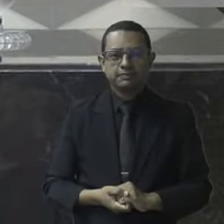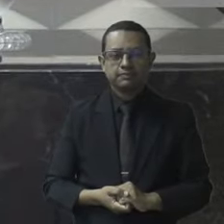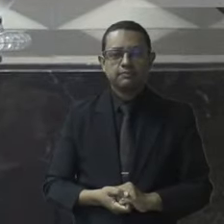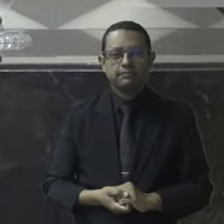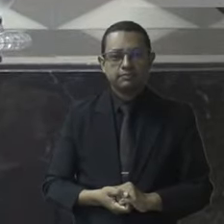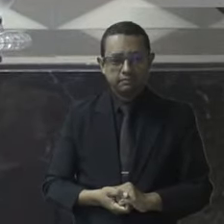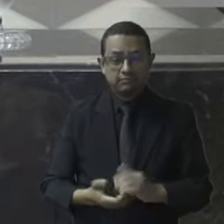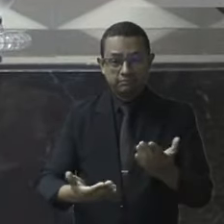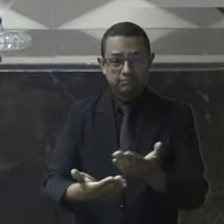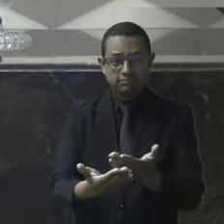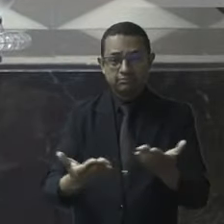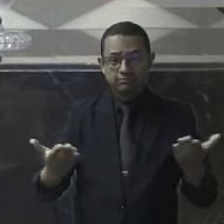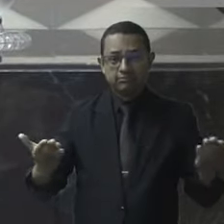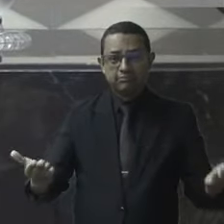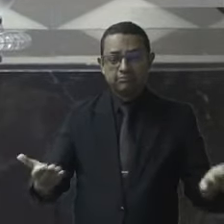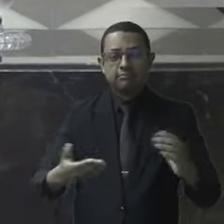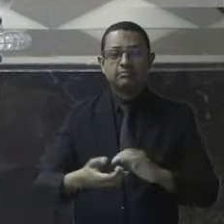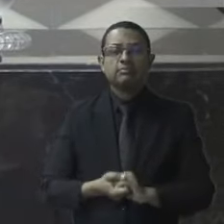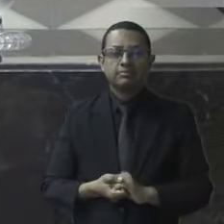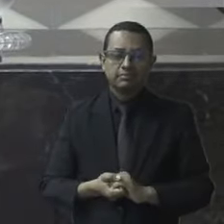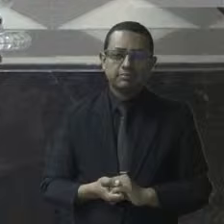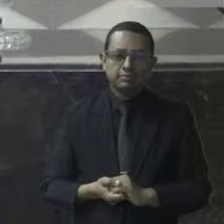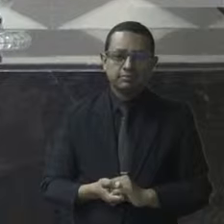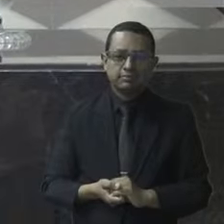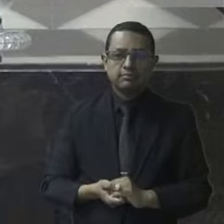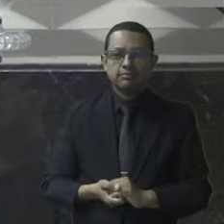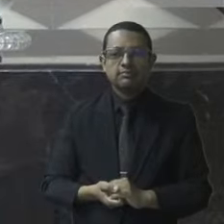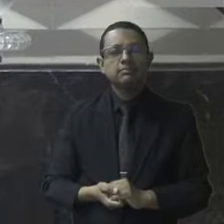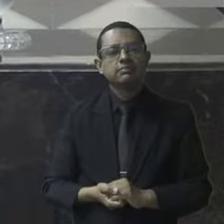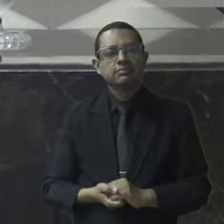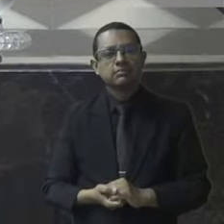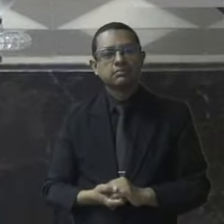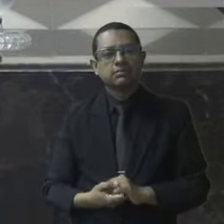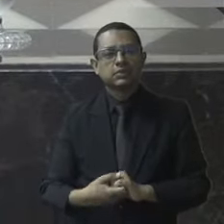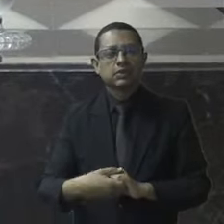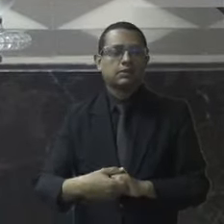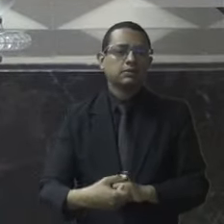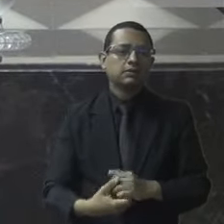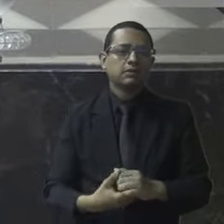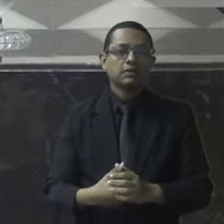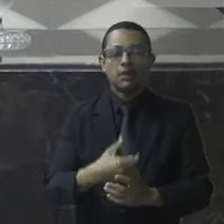senhoras e senhores, magistrados, magistradas,